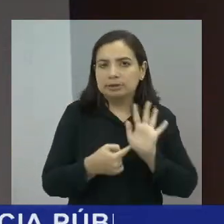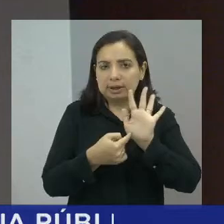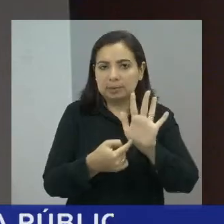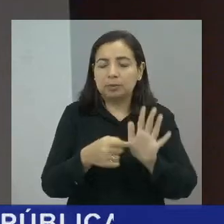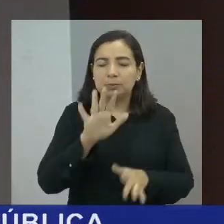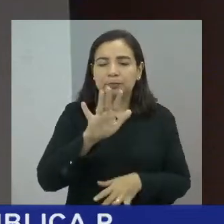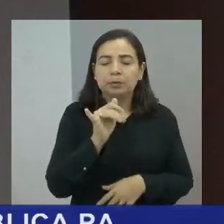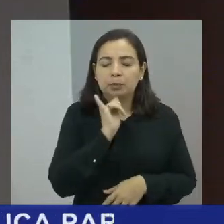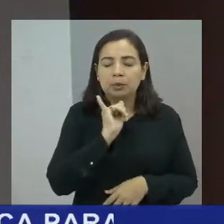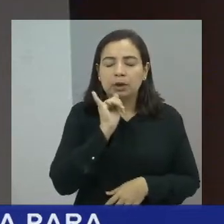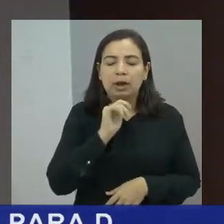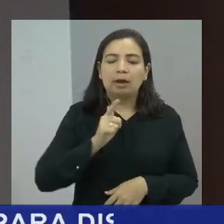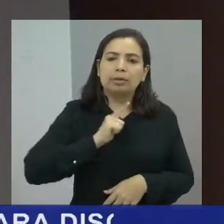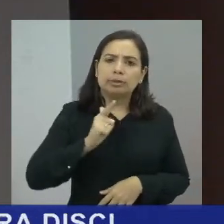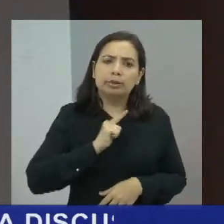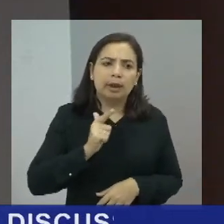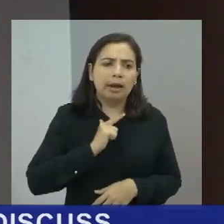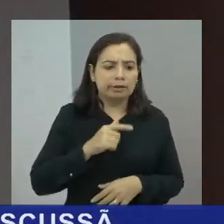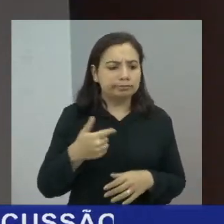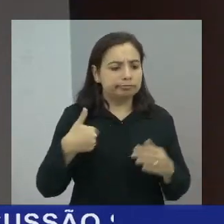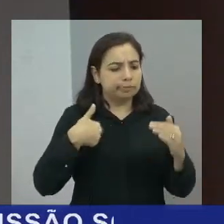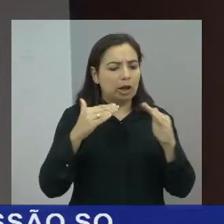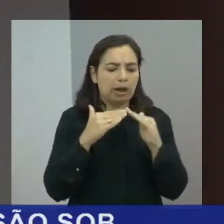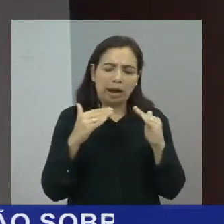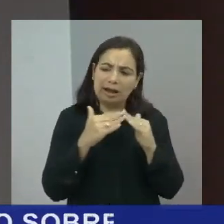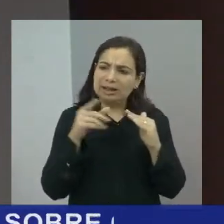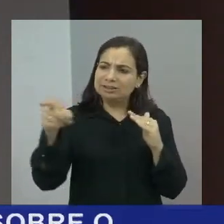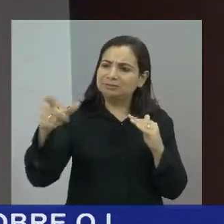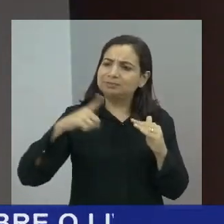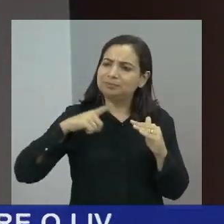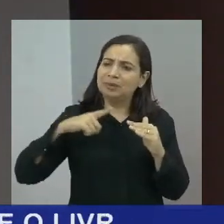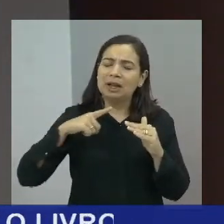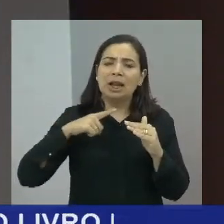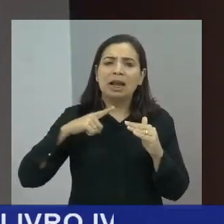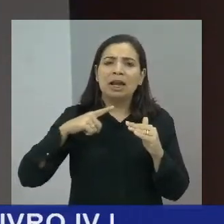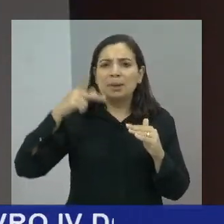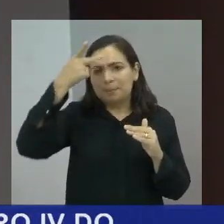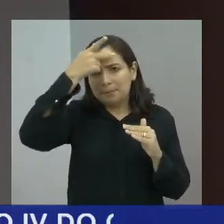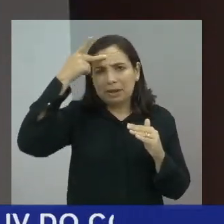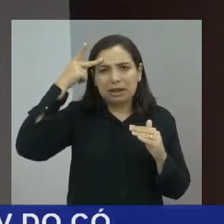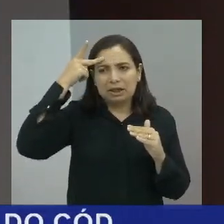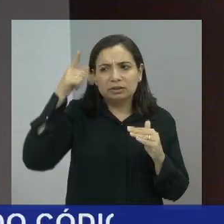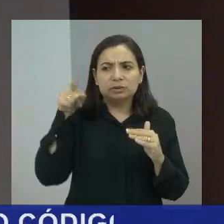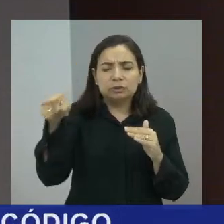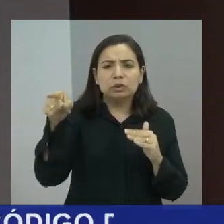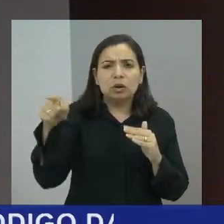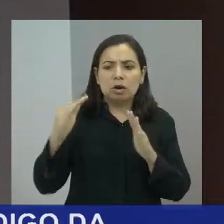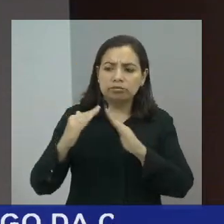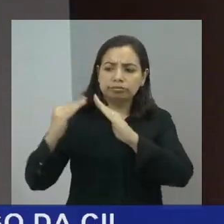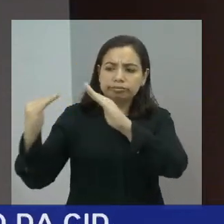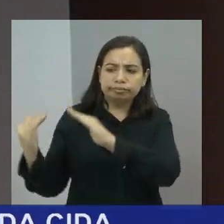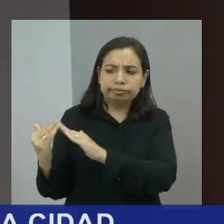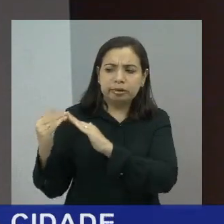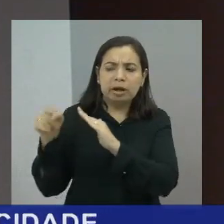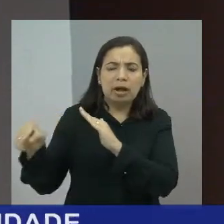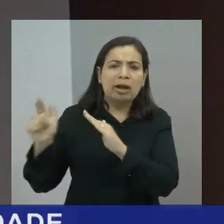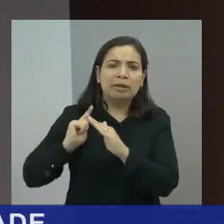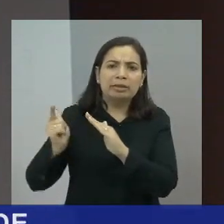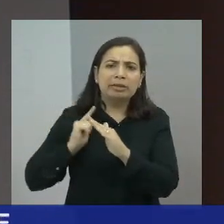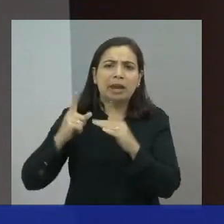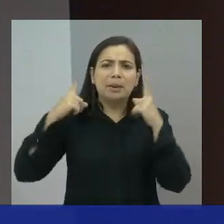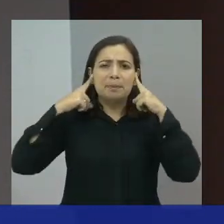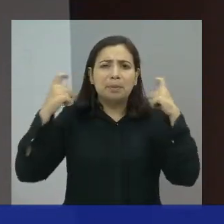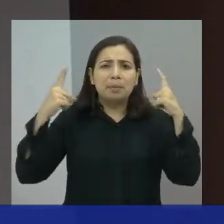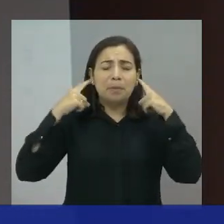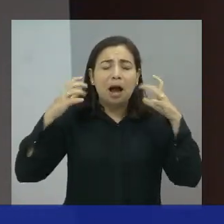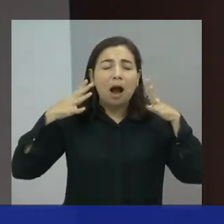Se você está sendo vítima de uma poluição sonora de alguém que está no vizinho a você, e aquilo está lhe perturbando, está lhe